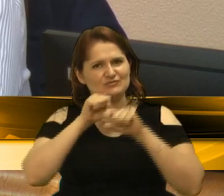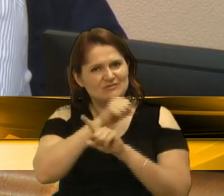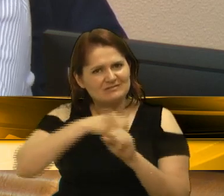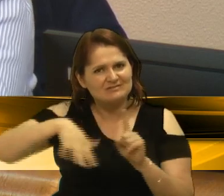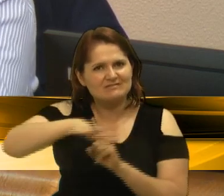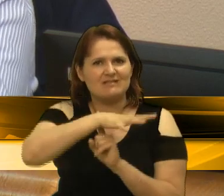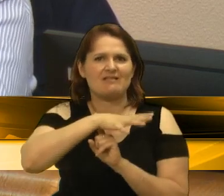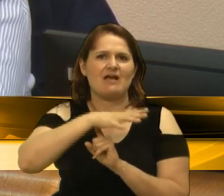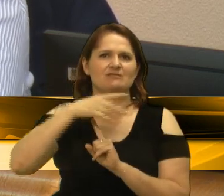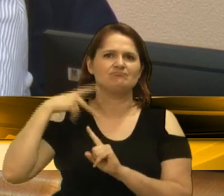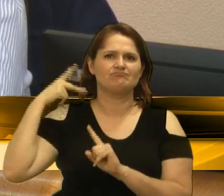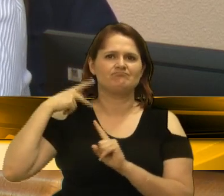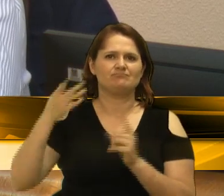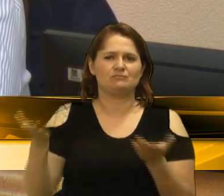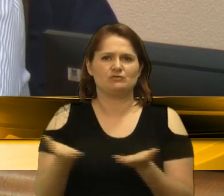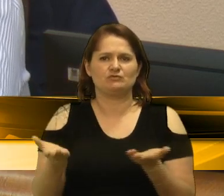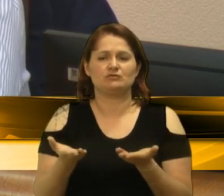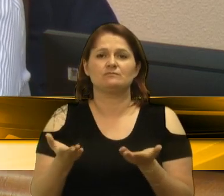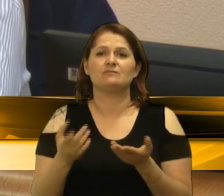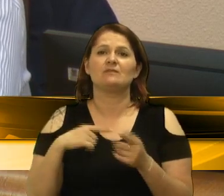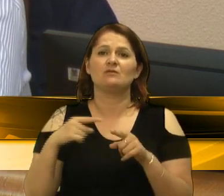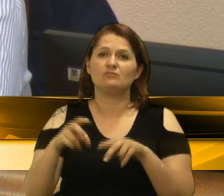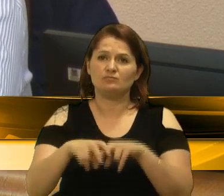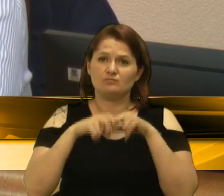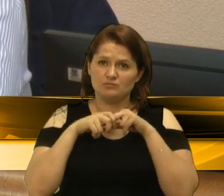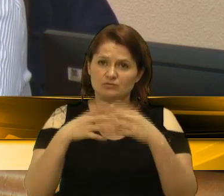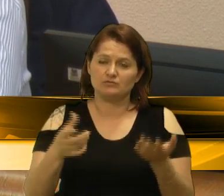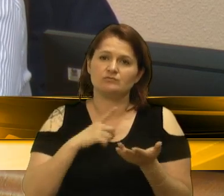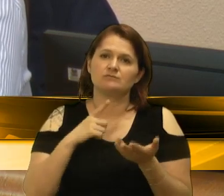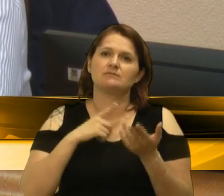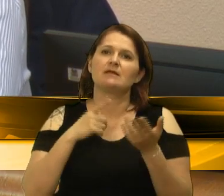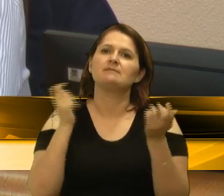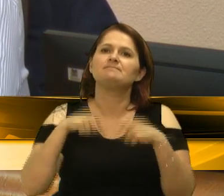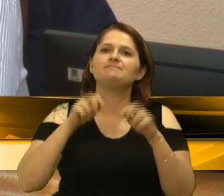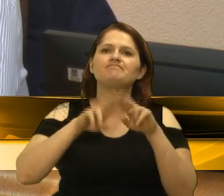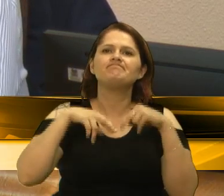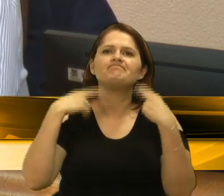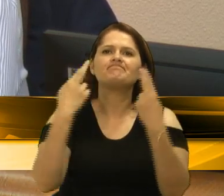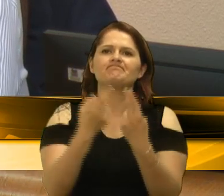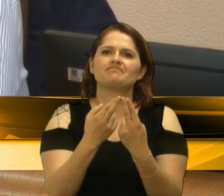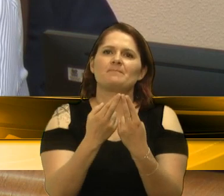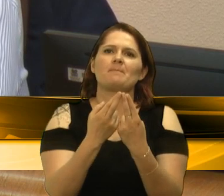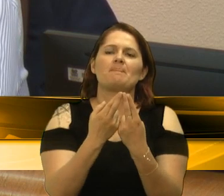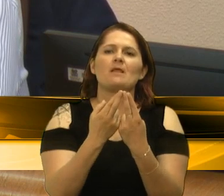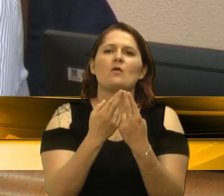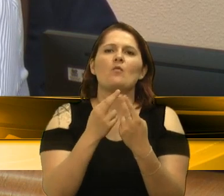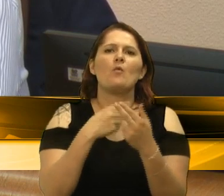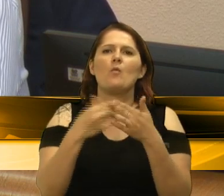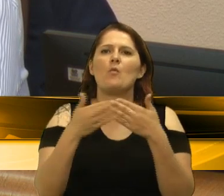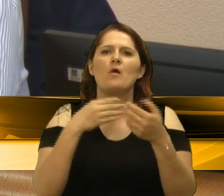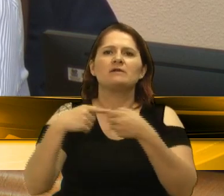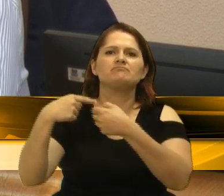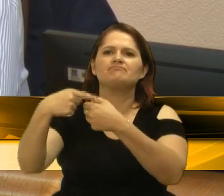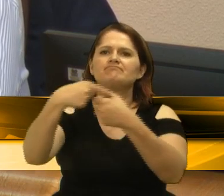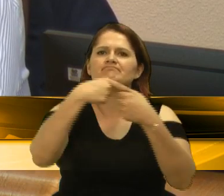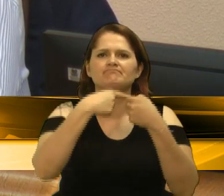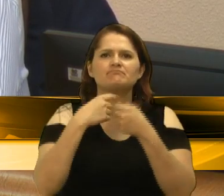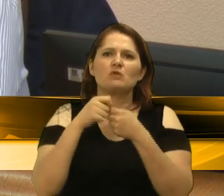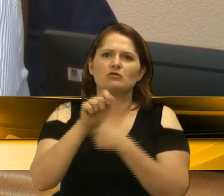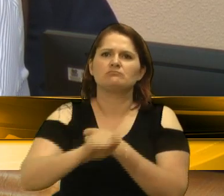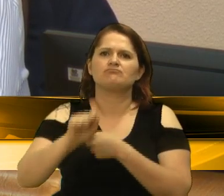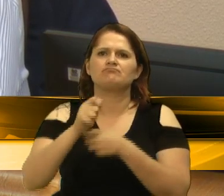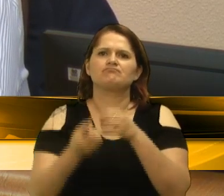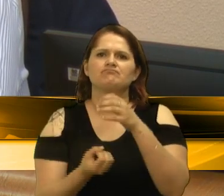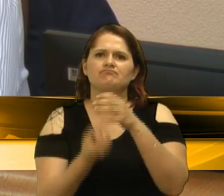políticas. A restrição ao direito de reunião estabelecido pelo Decreto Distrital de 20.098 de